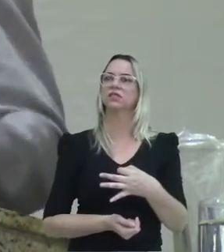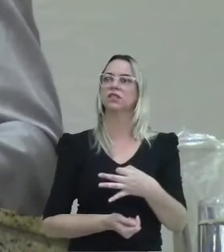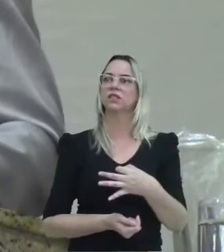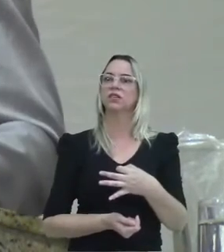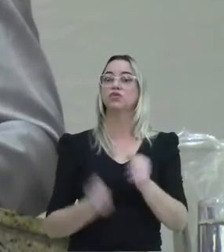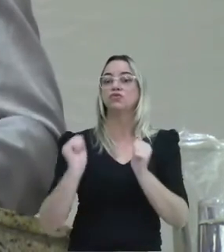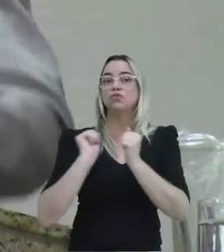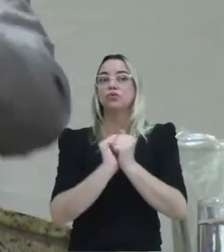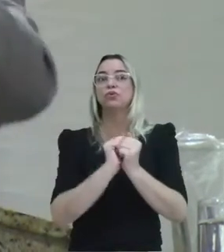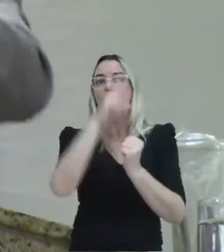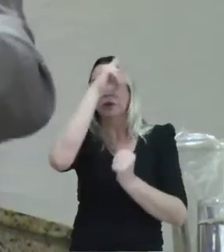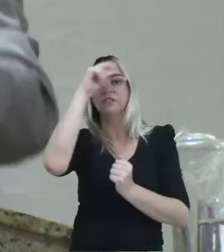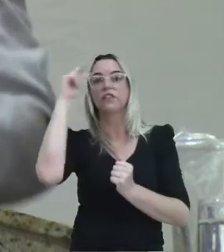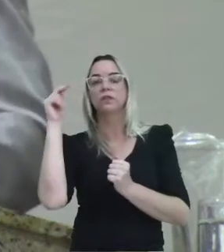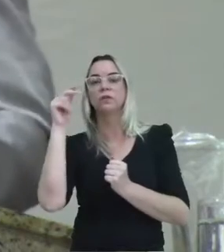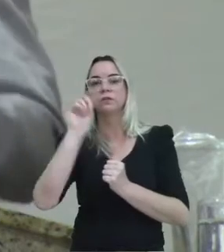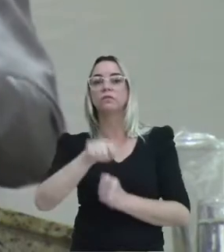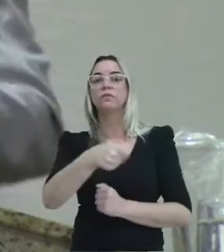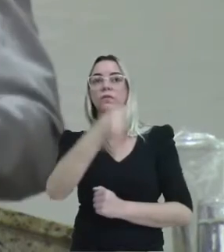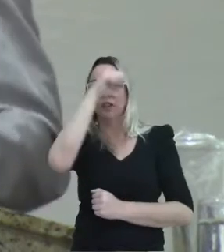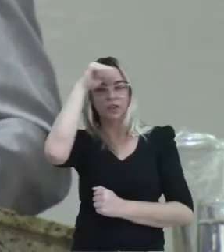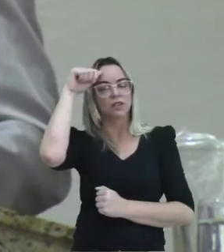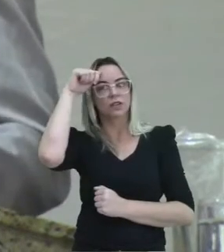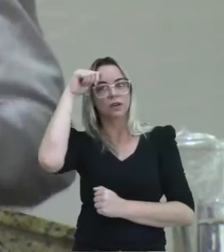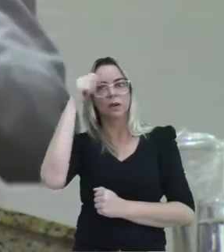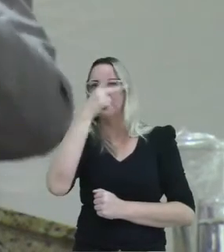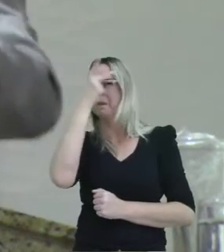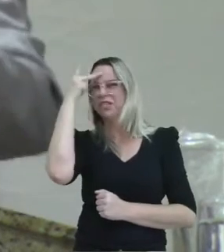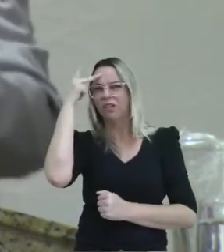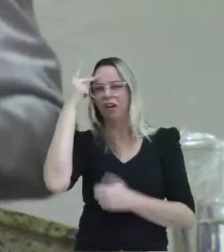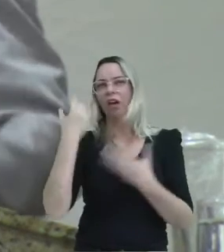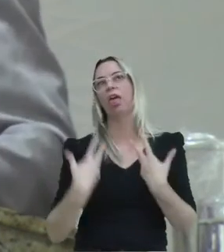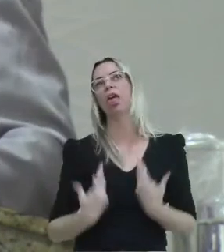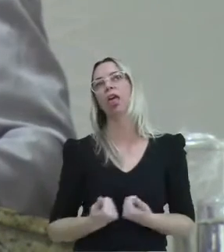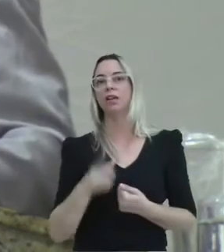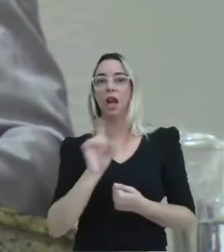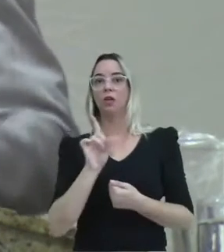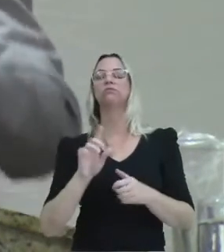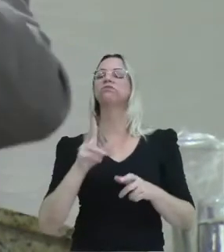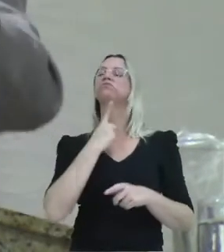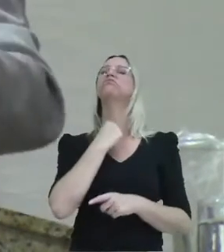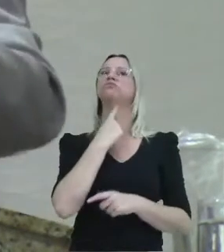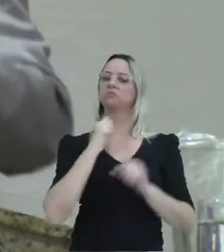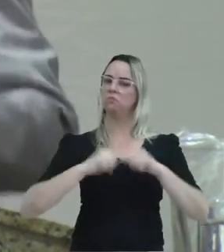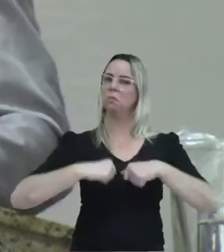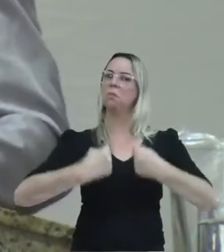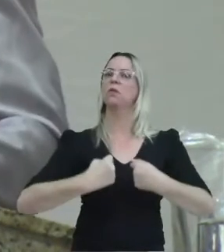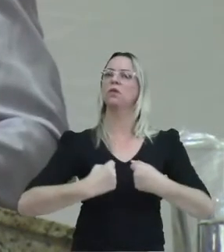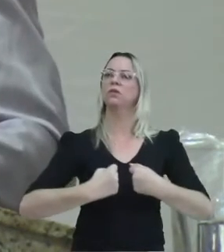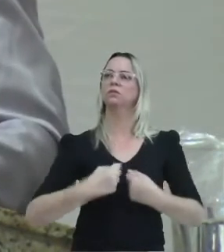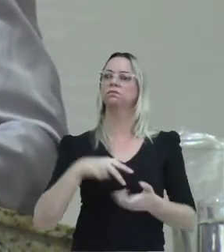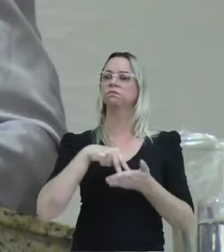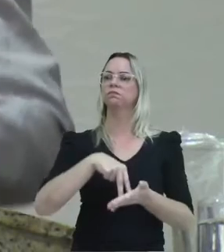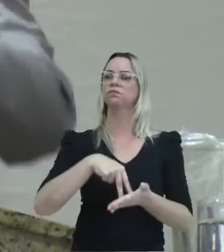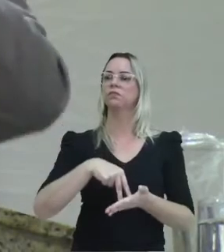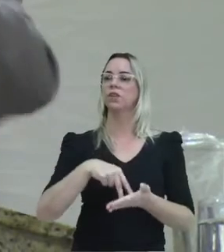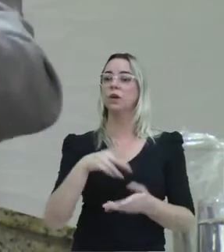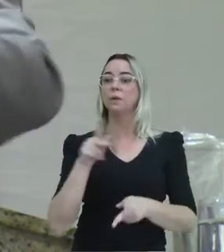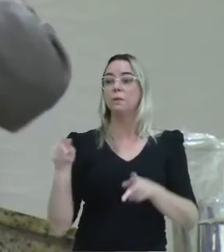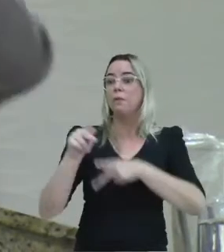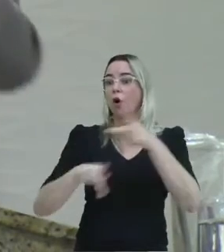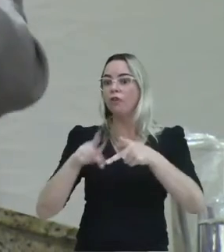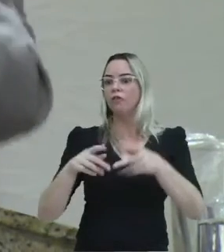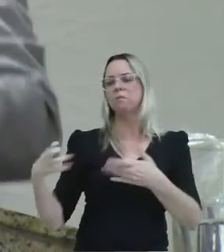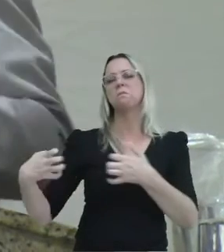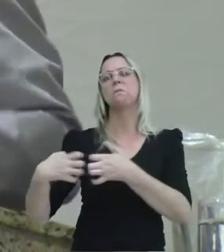prefeito Batité, que é uma pessoa também que não se cansa e tem uma boa vontade e gosta de estar perto do povo. E